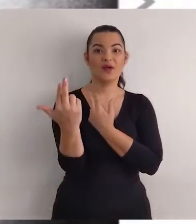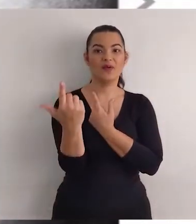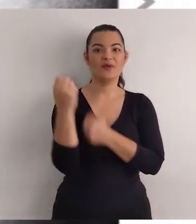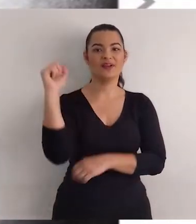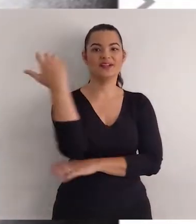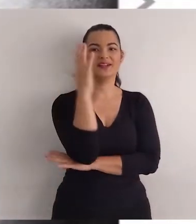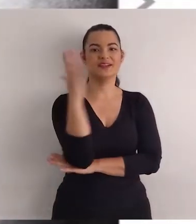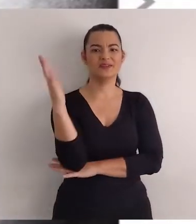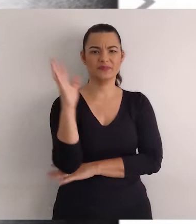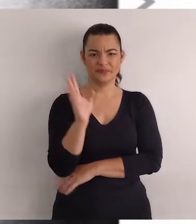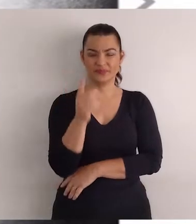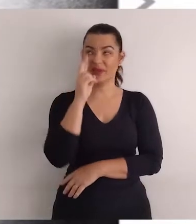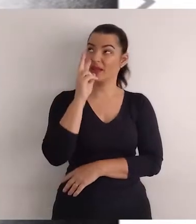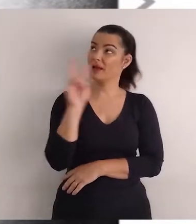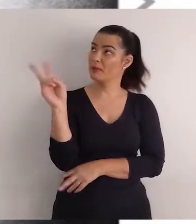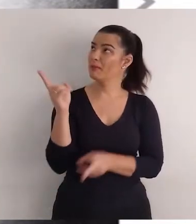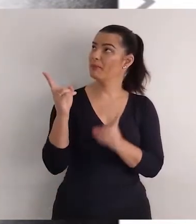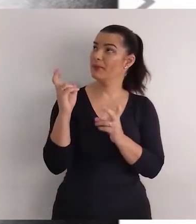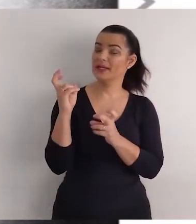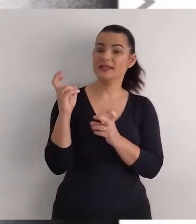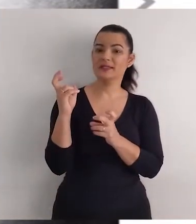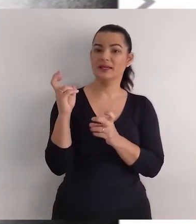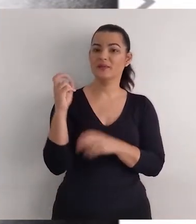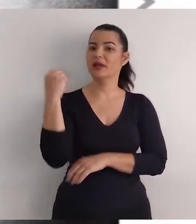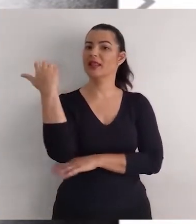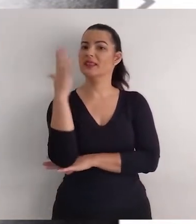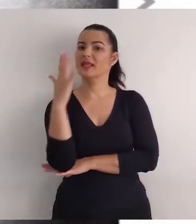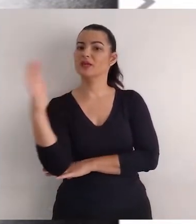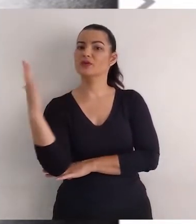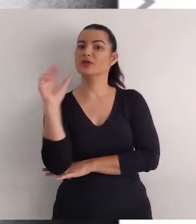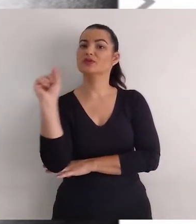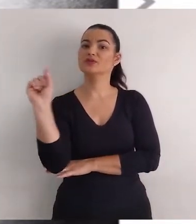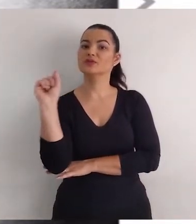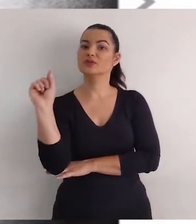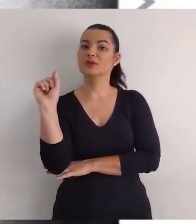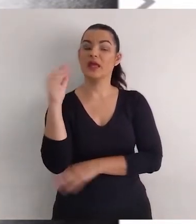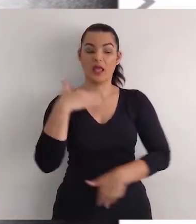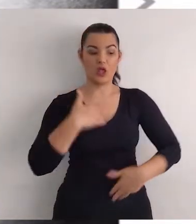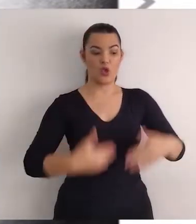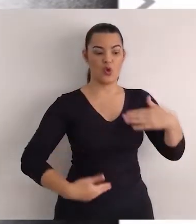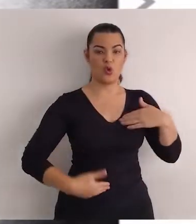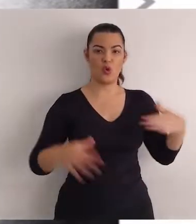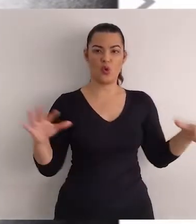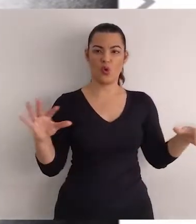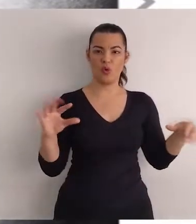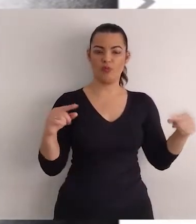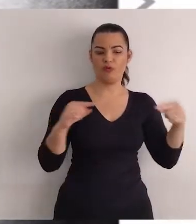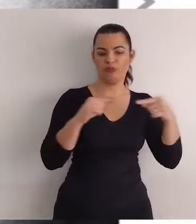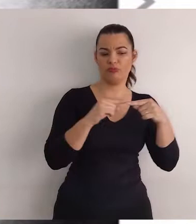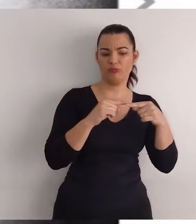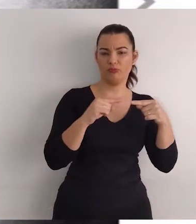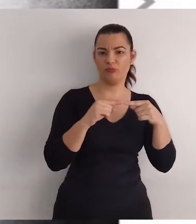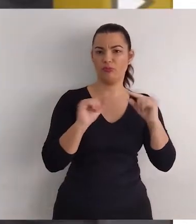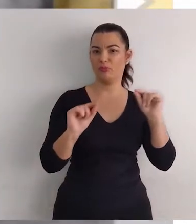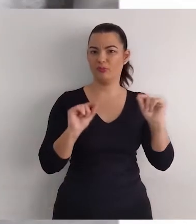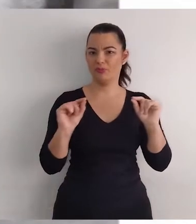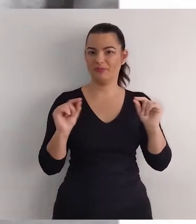elemento natural e a parte do corpo? Vou mostrar mais algumas fotos.